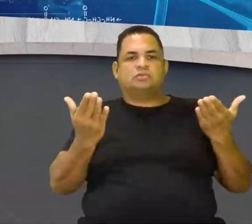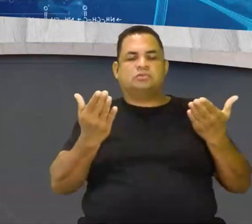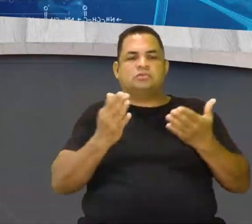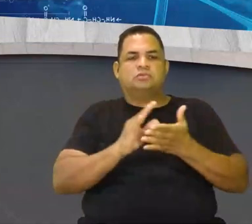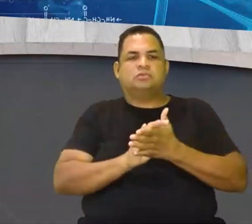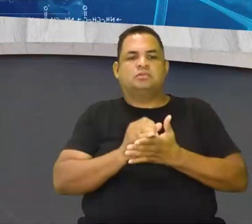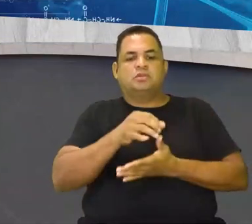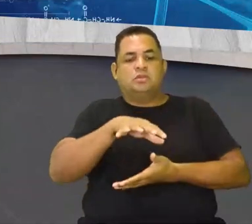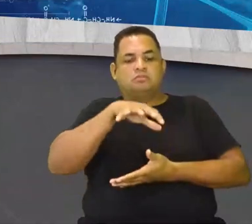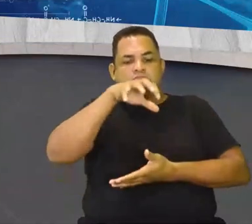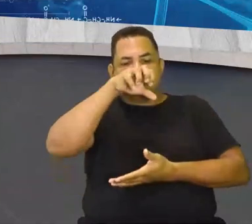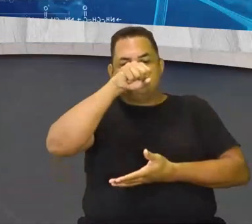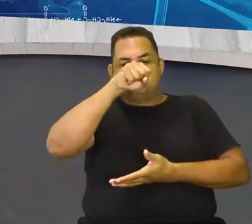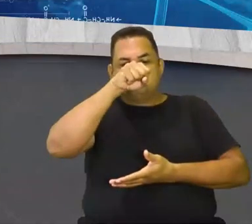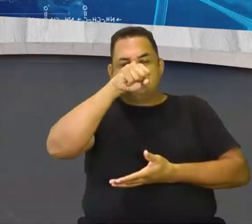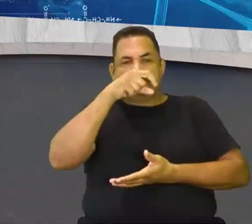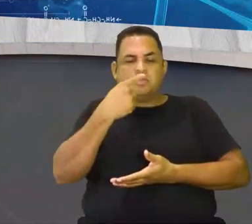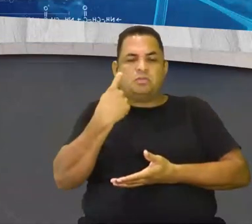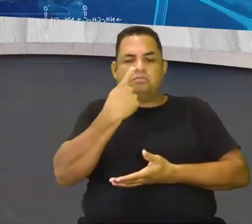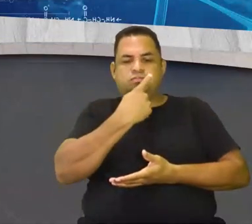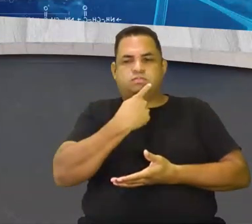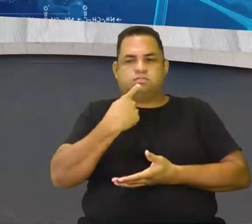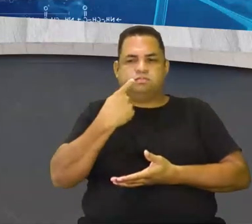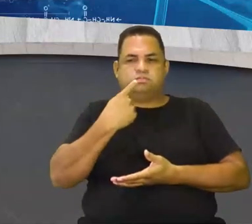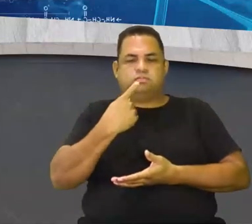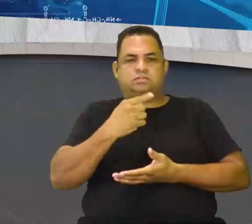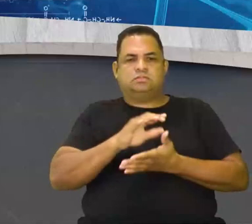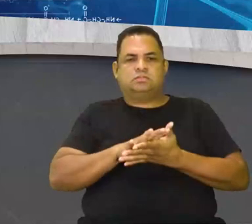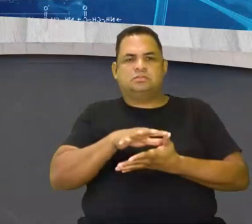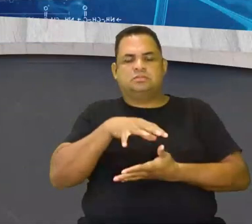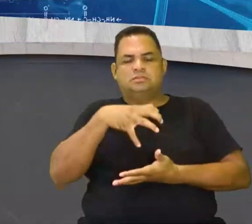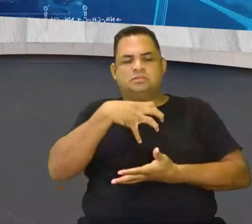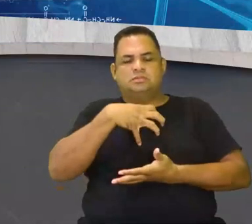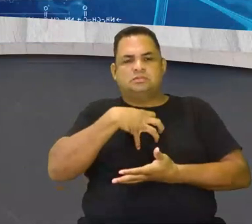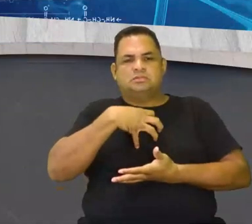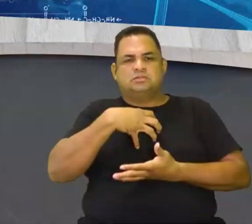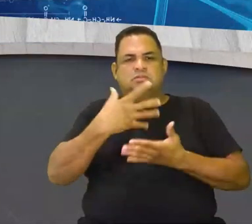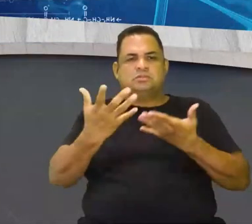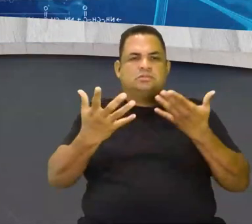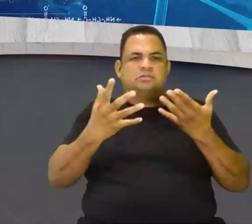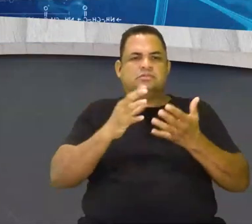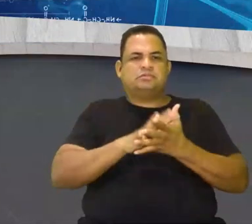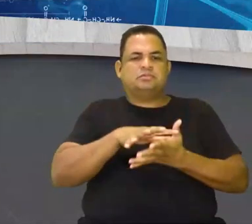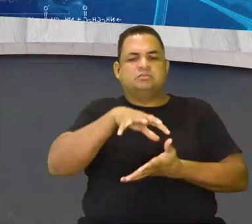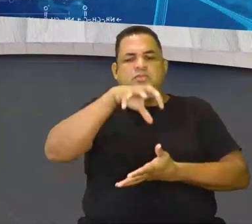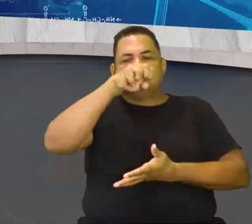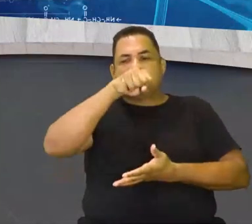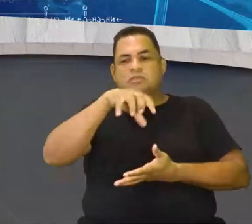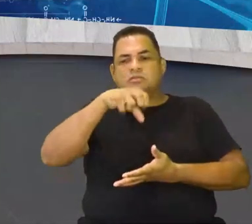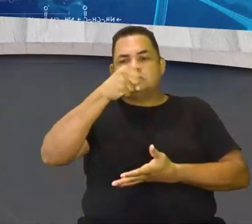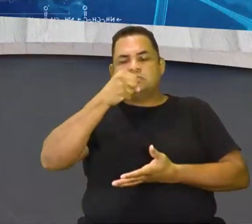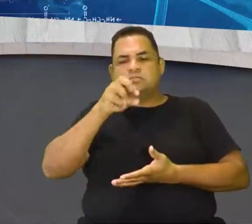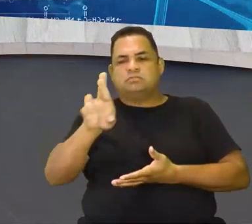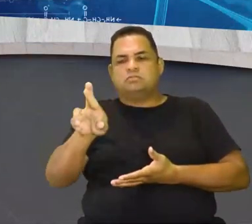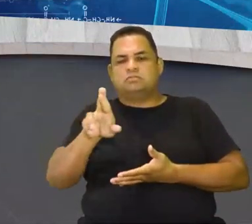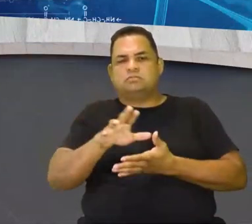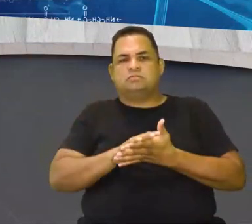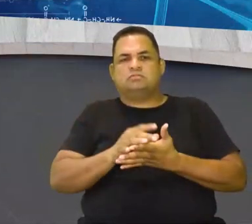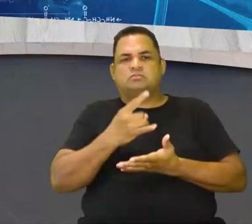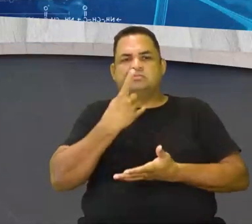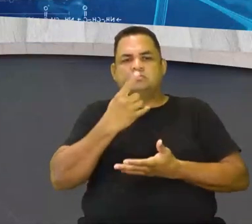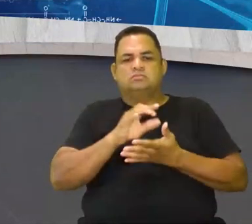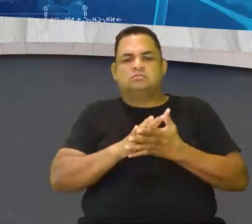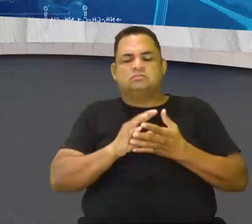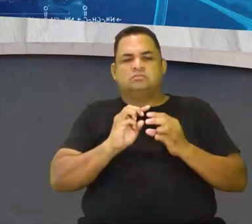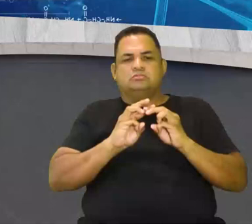odor é sentido pelo olfato. E geralmente sentimos com relação, respiramos o ar, aquele odor que se